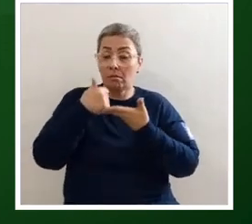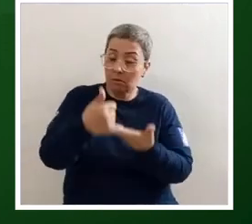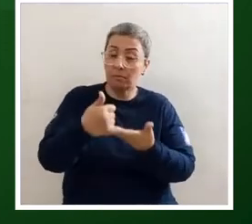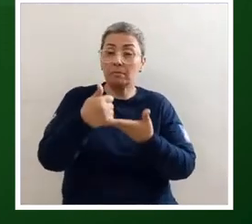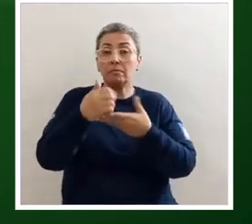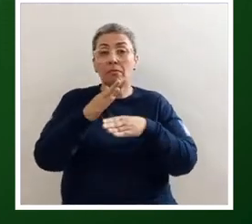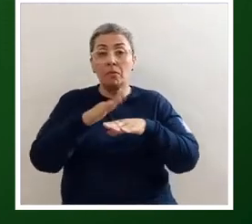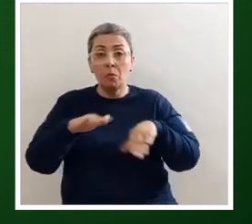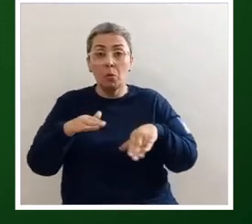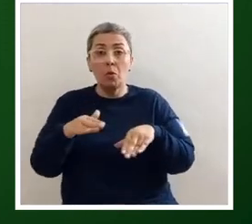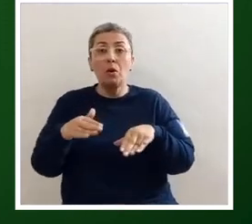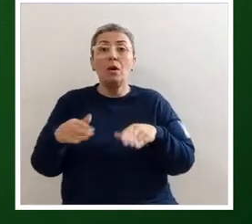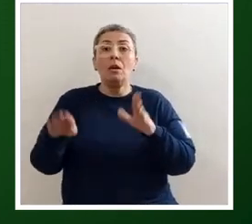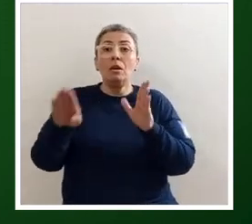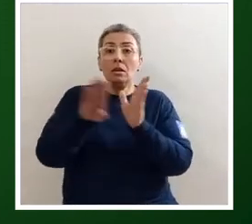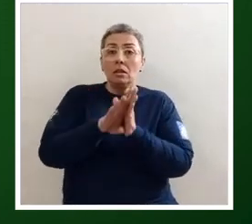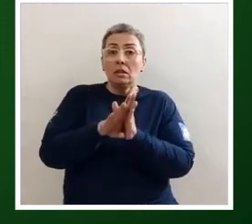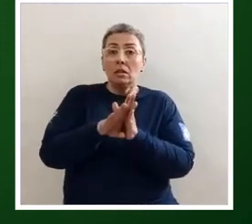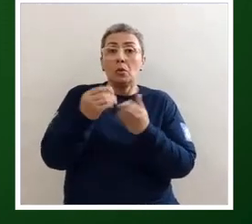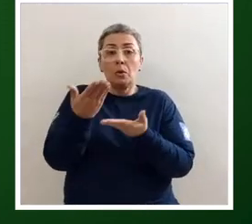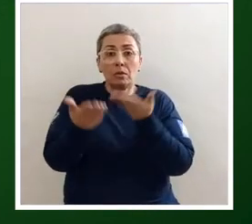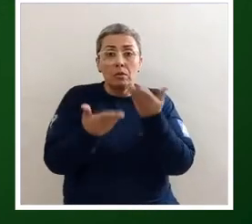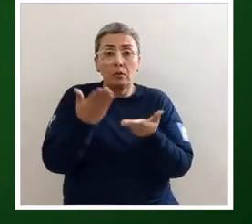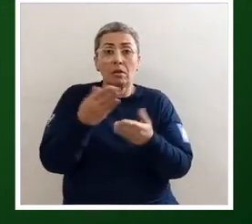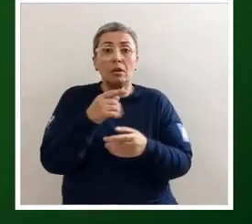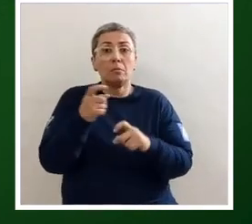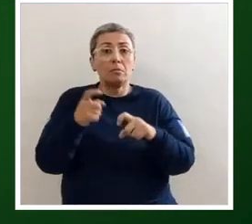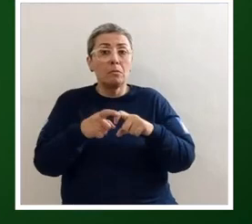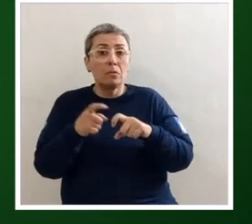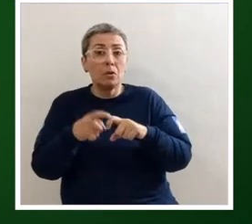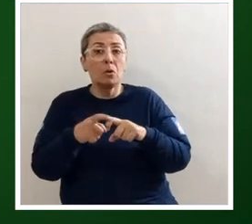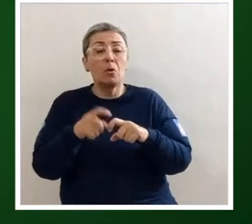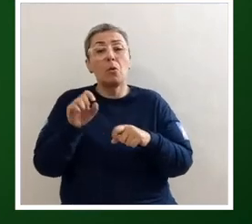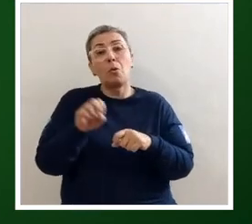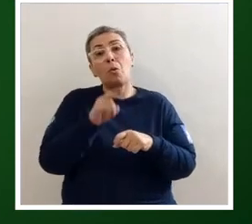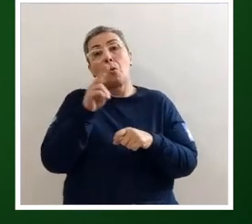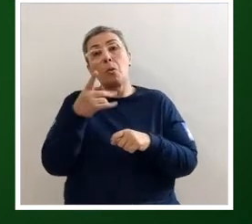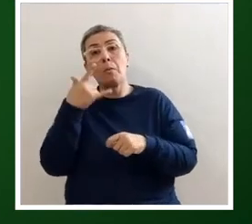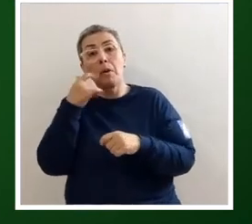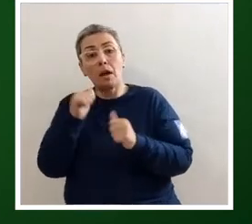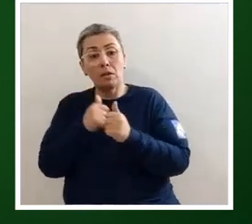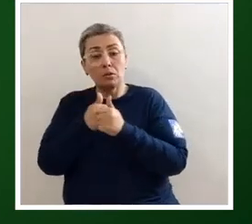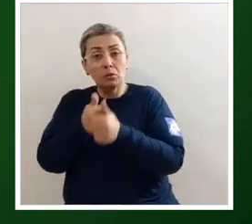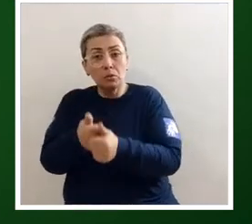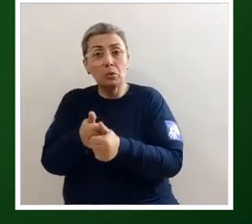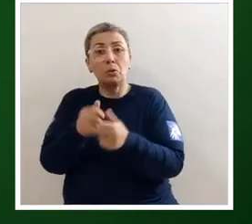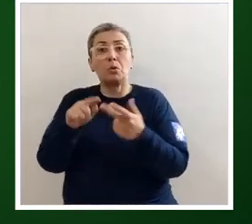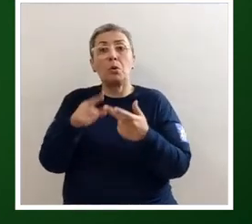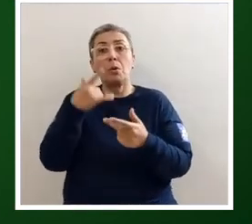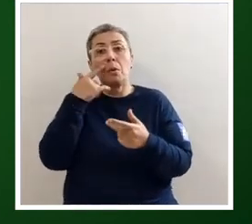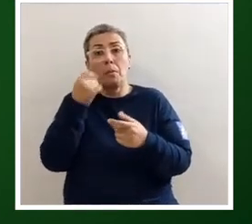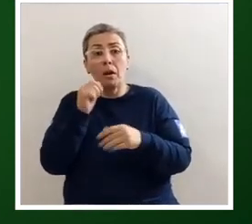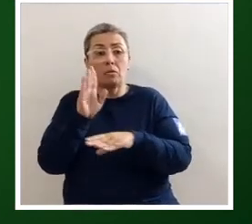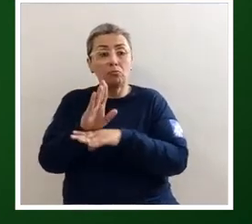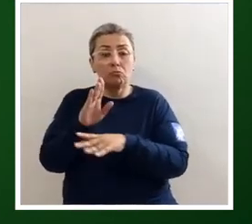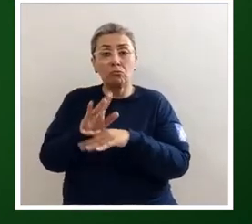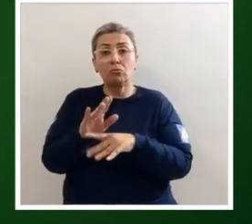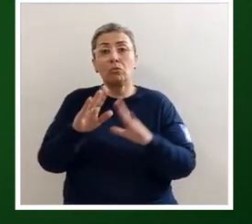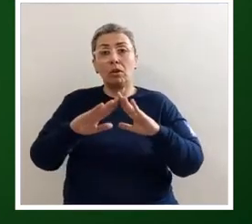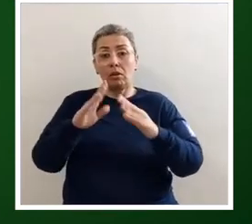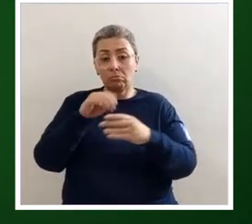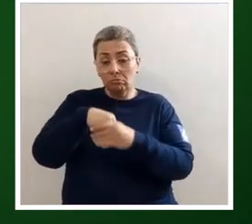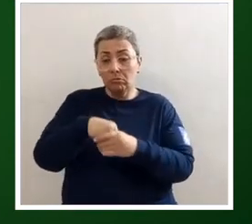até um tratamento médico do pai acompanhado pai ajudar em casa